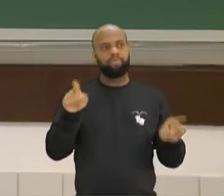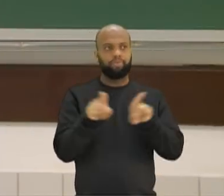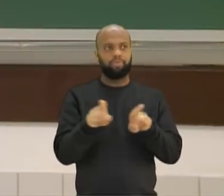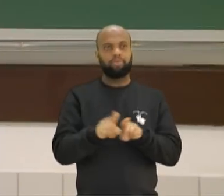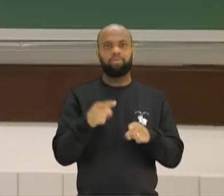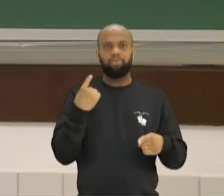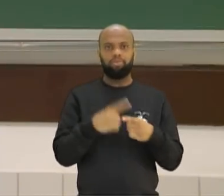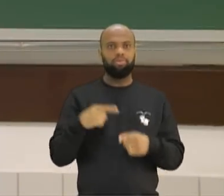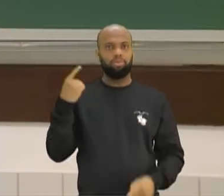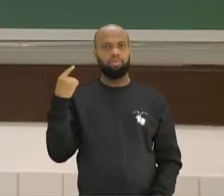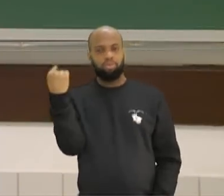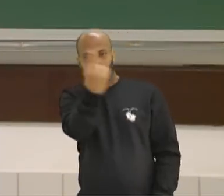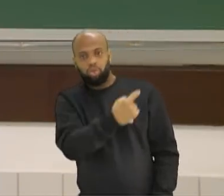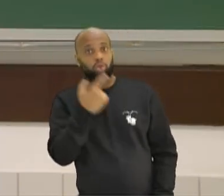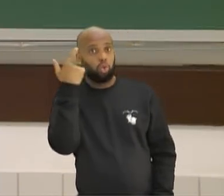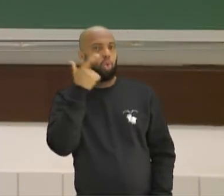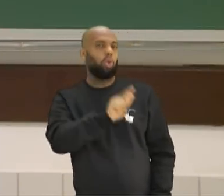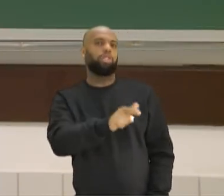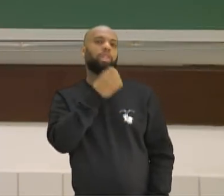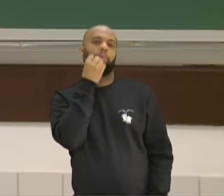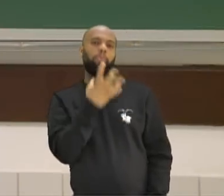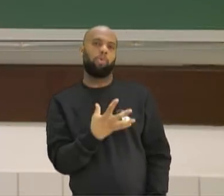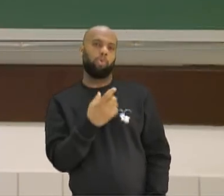gente ganha mais do que a gente